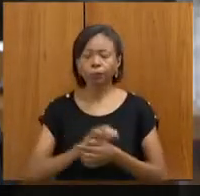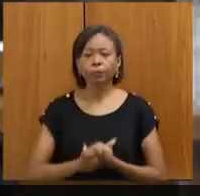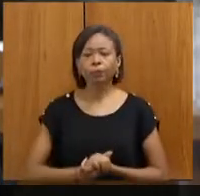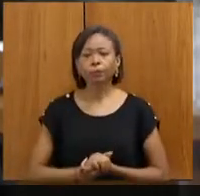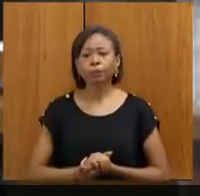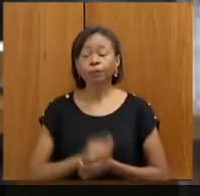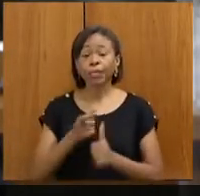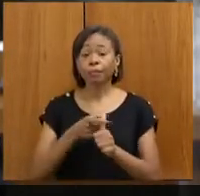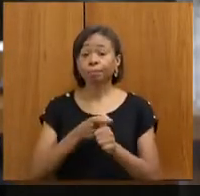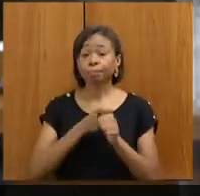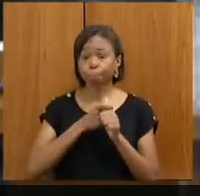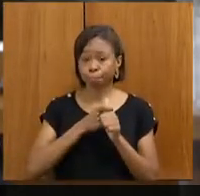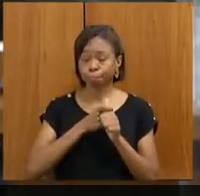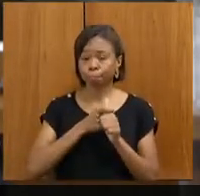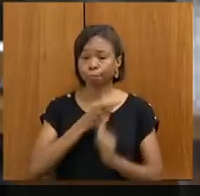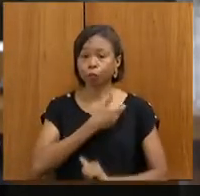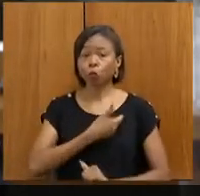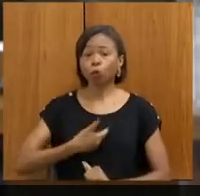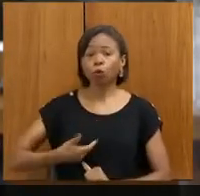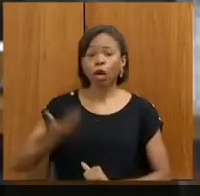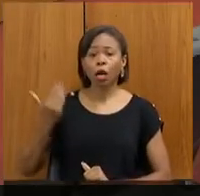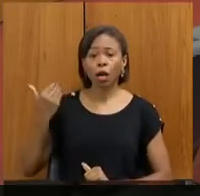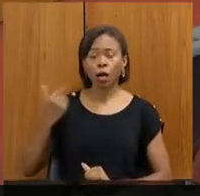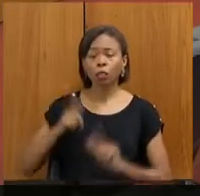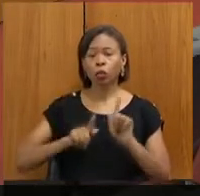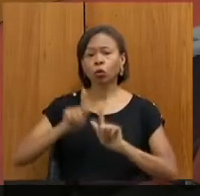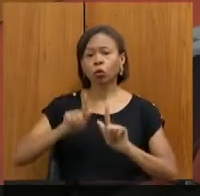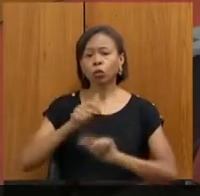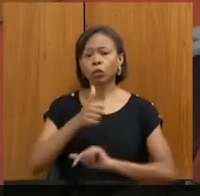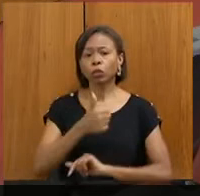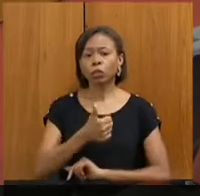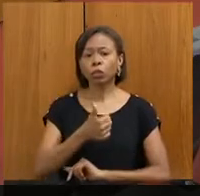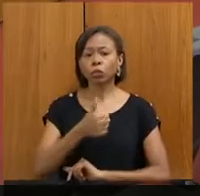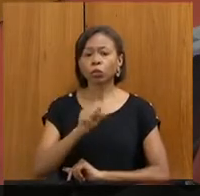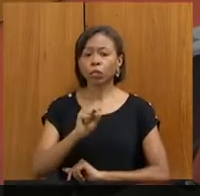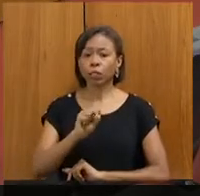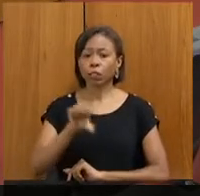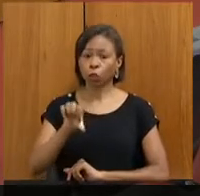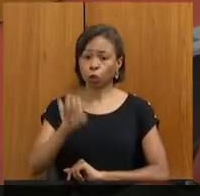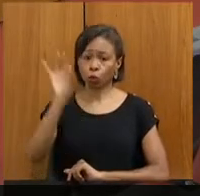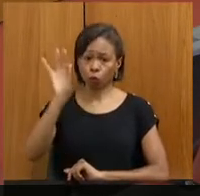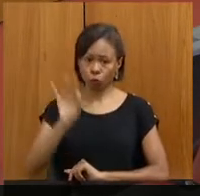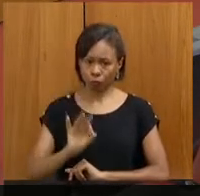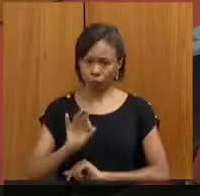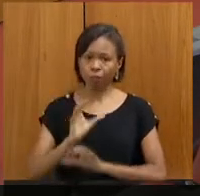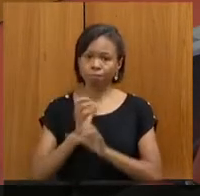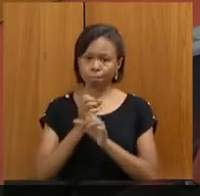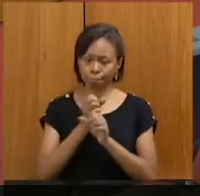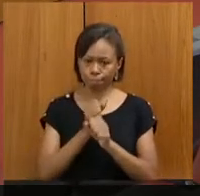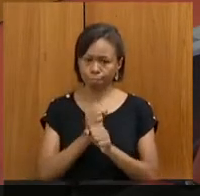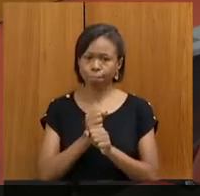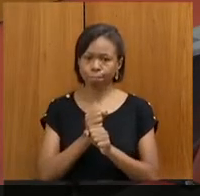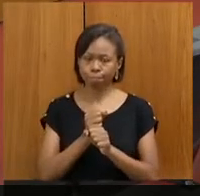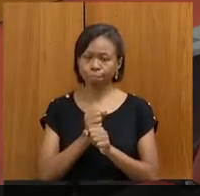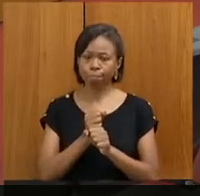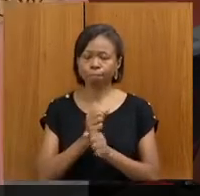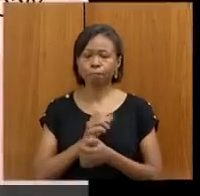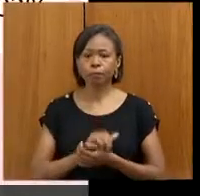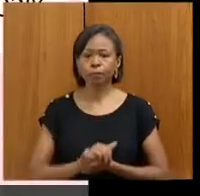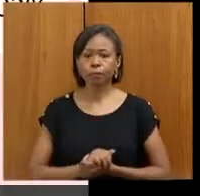endividamento o estado tava com isso devidamente 189 por cento da sua receita corrente líquida e